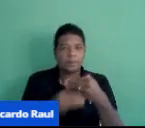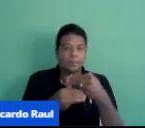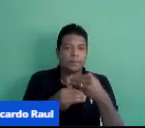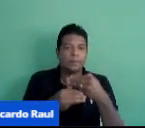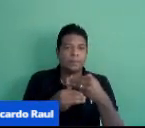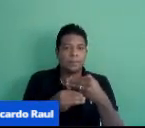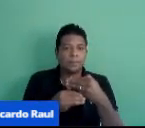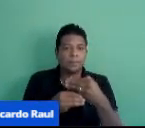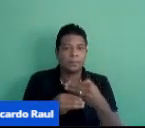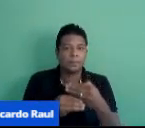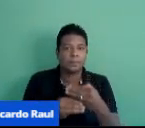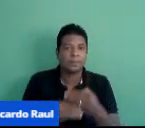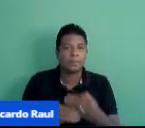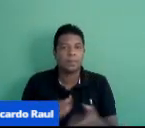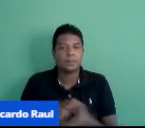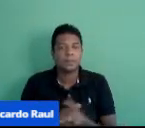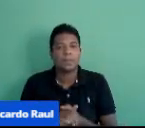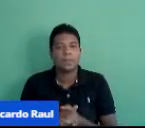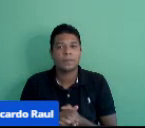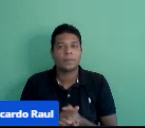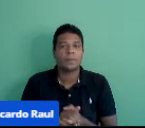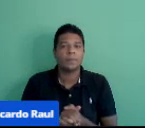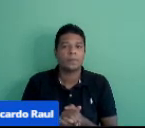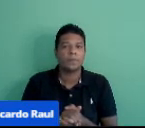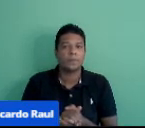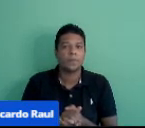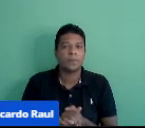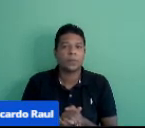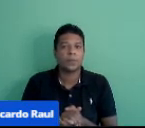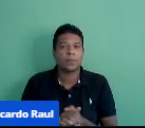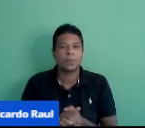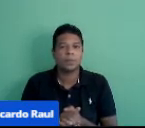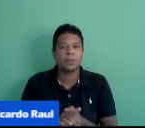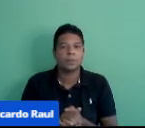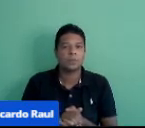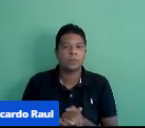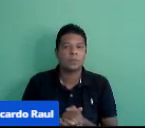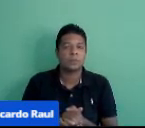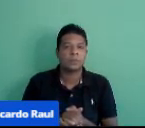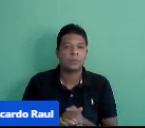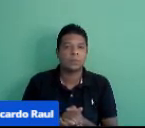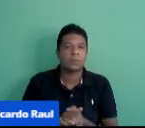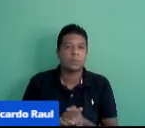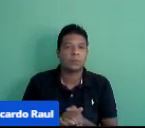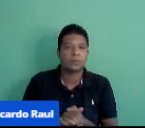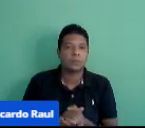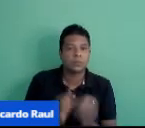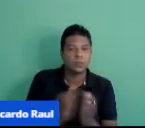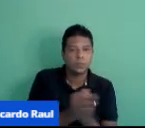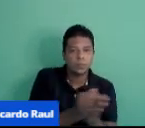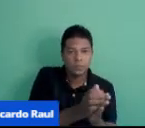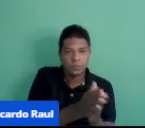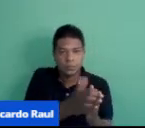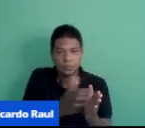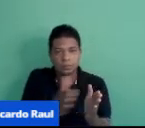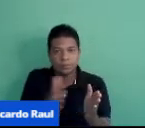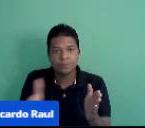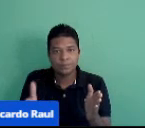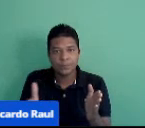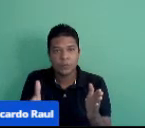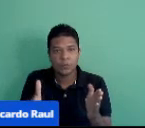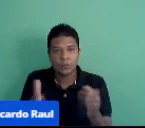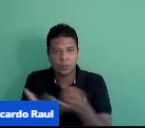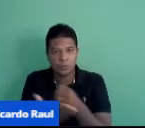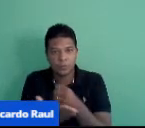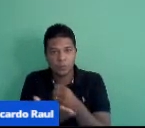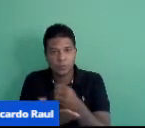de forma anterior ou posterior, né? Como teve um período para trabalhar de um caderno para outro,